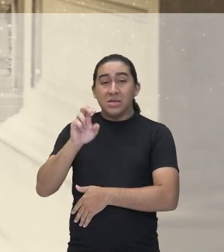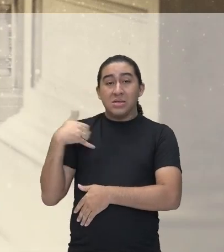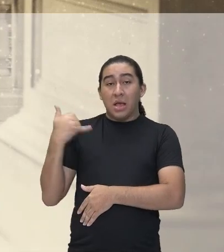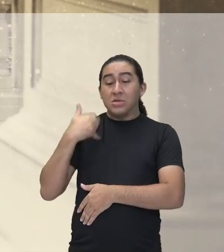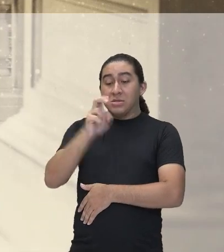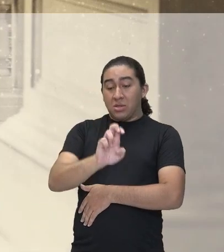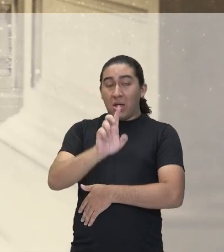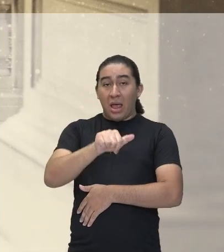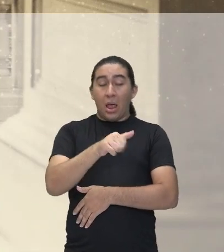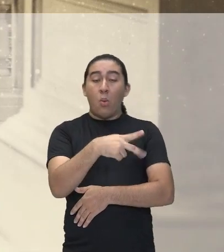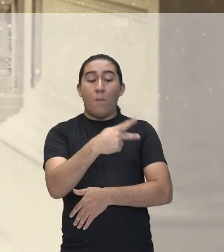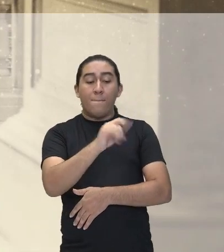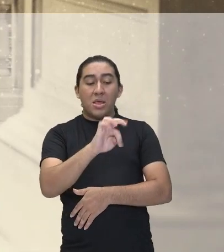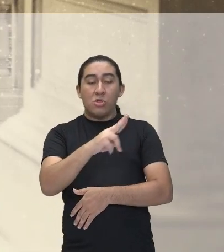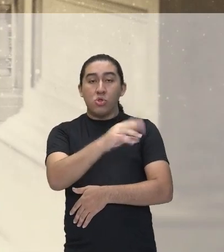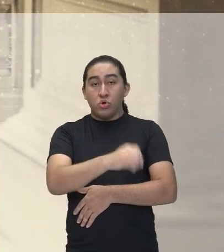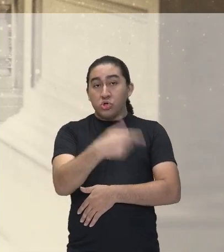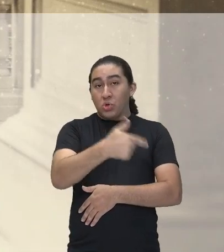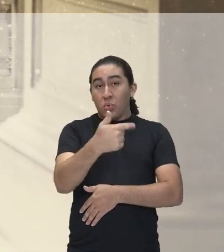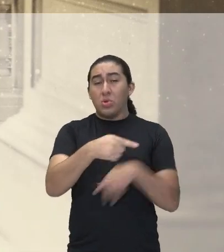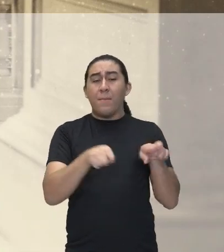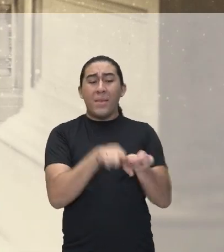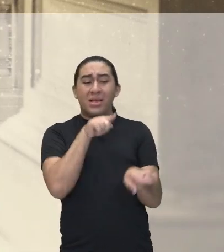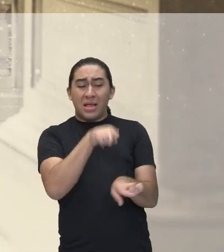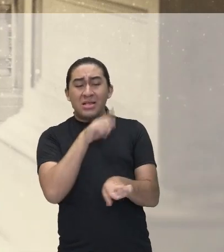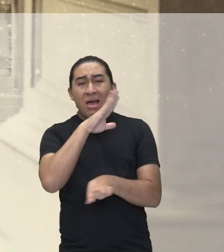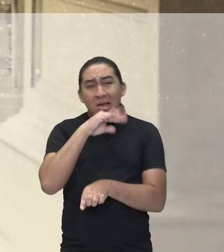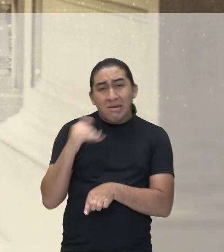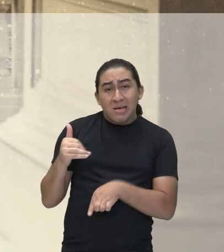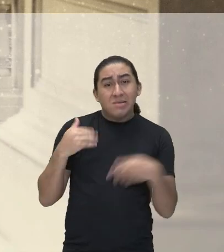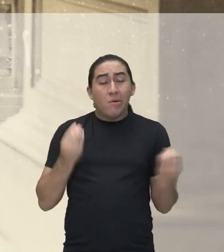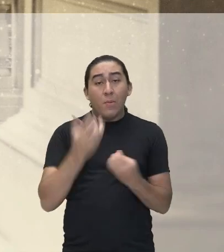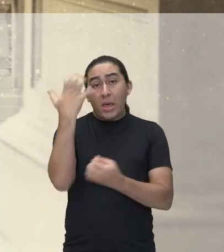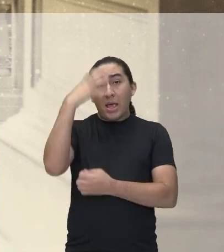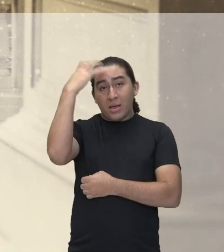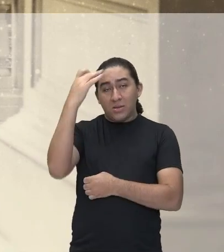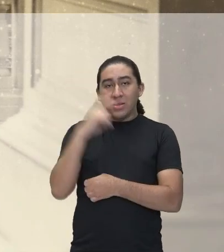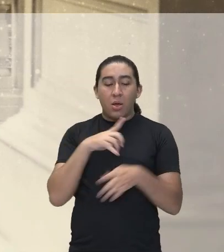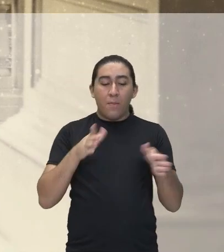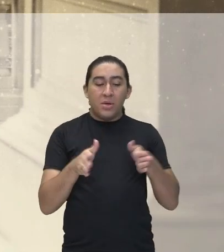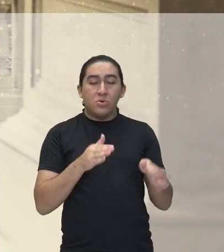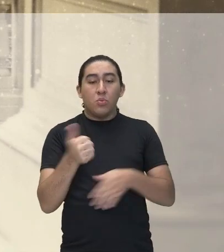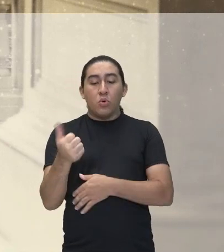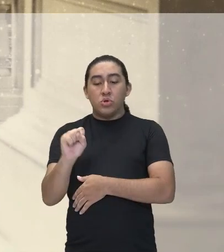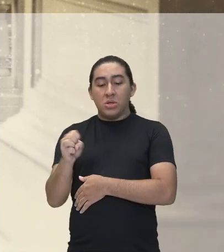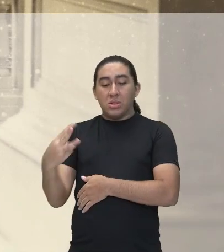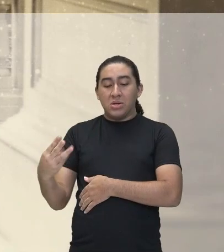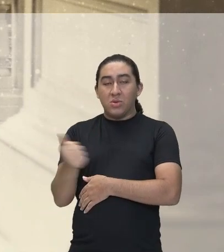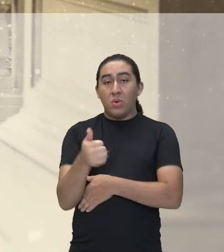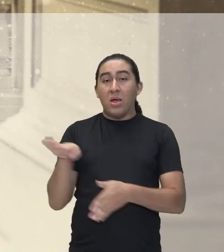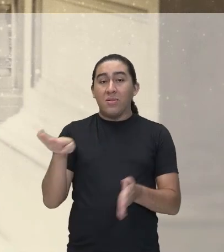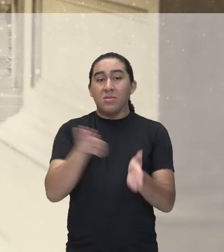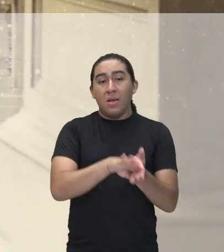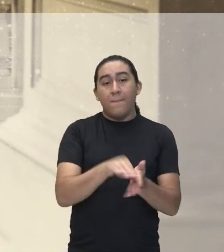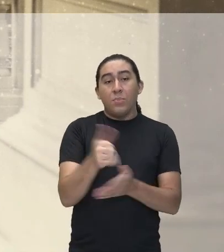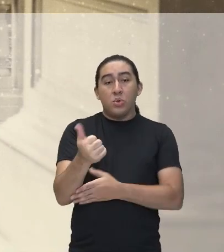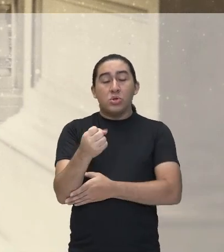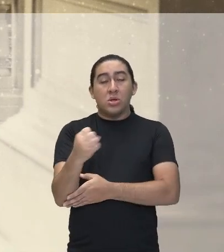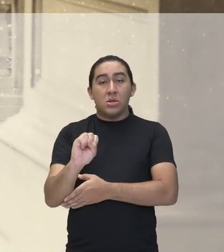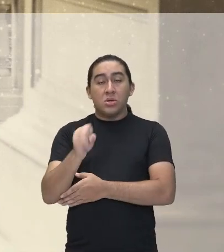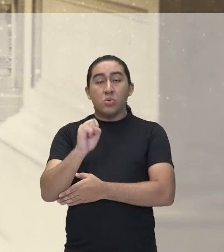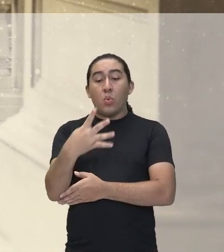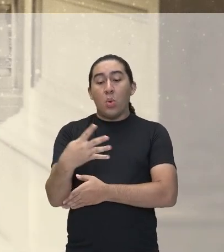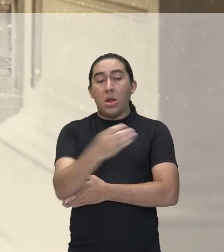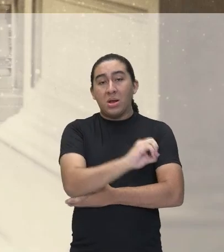Pedro II. Mas, como ele é menor de idade, nós temos no período, então, de 1831 até 1840, o